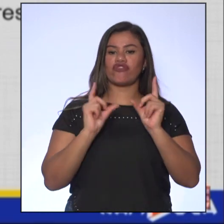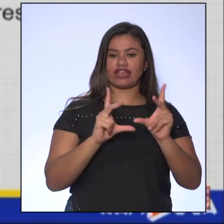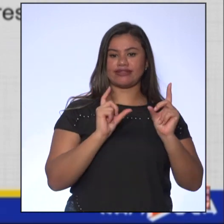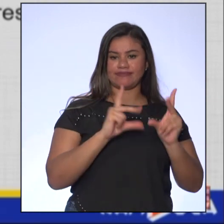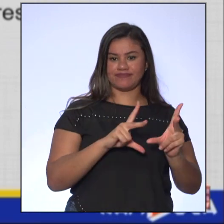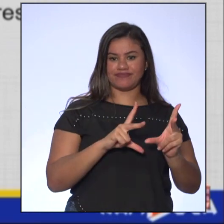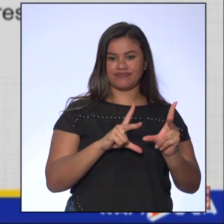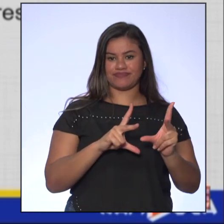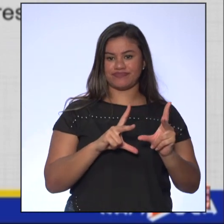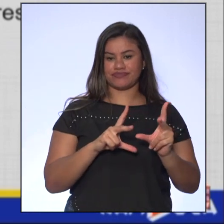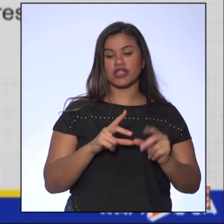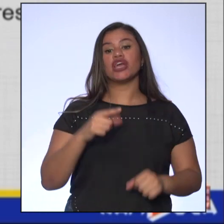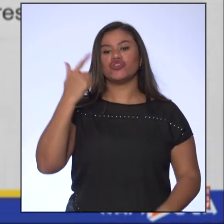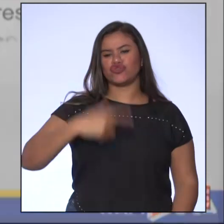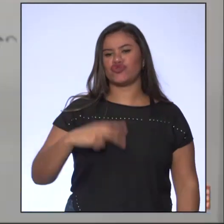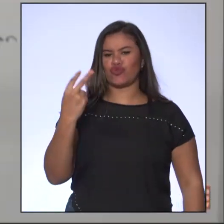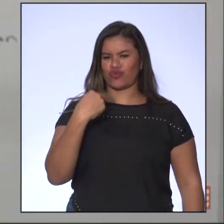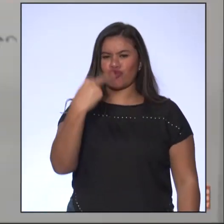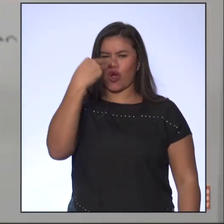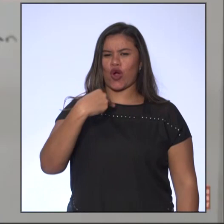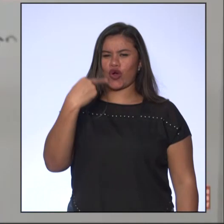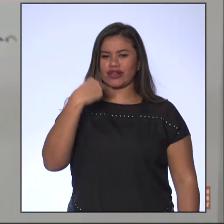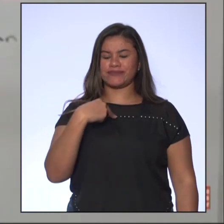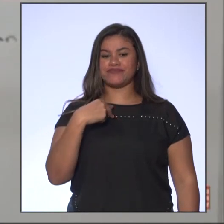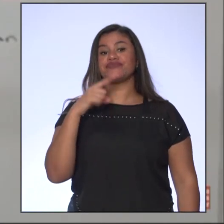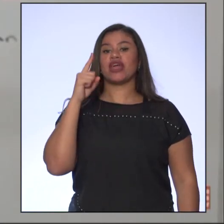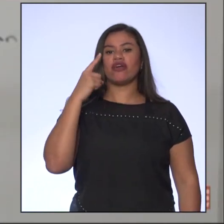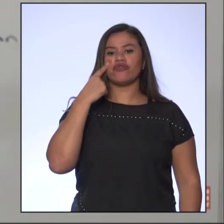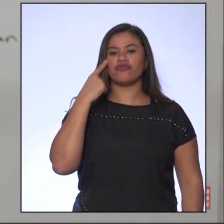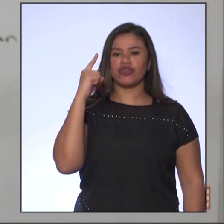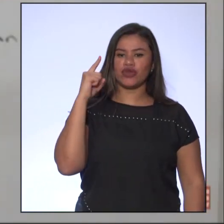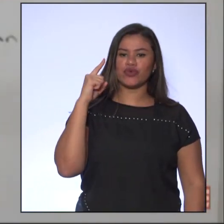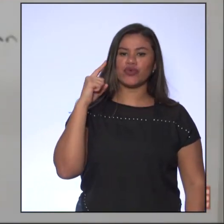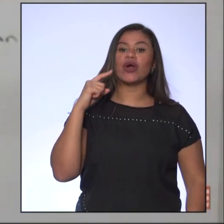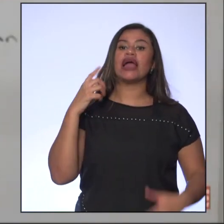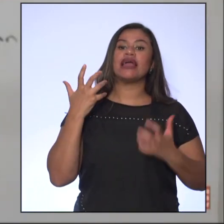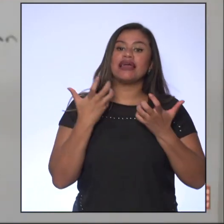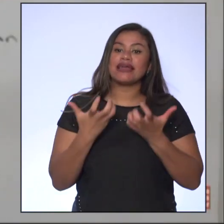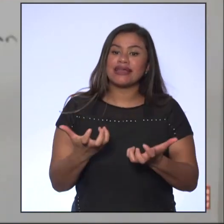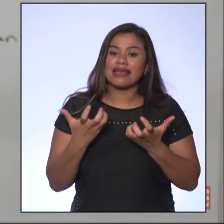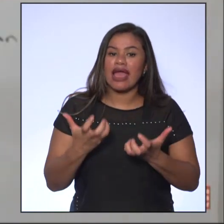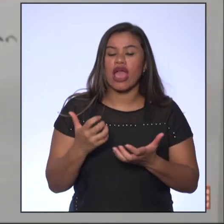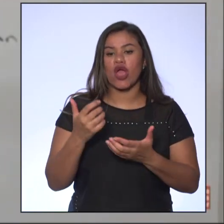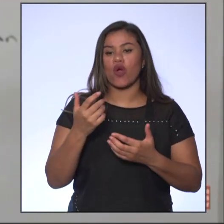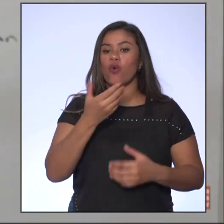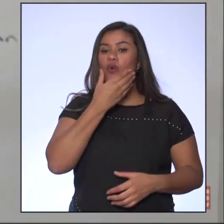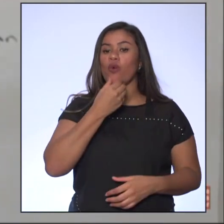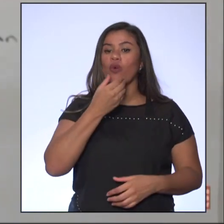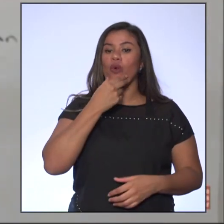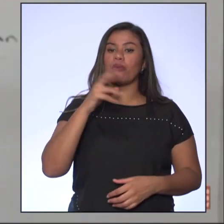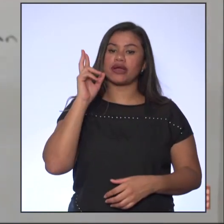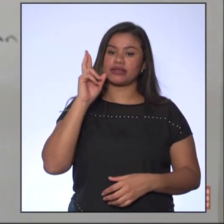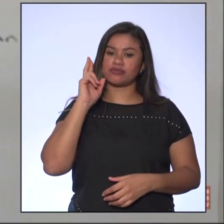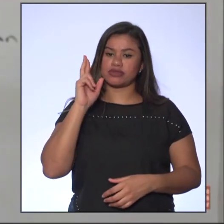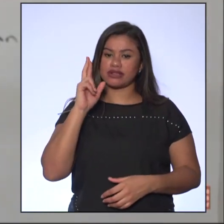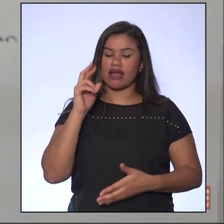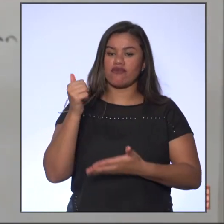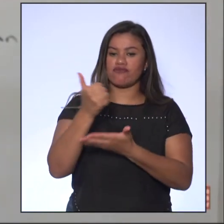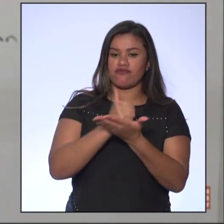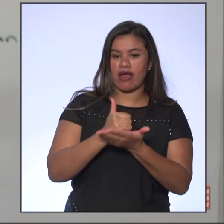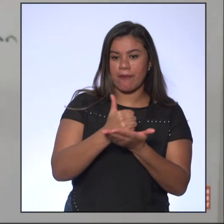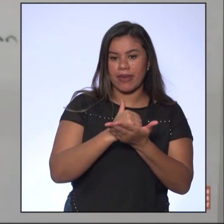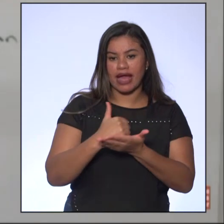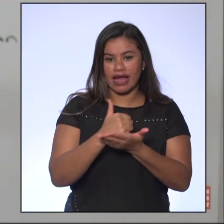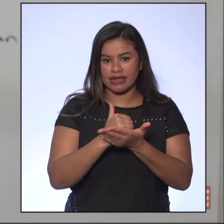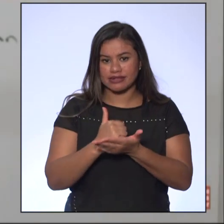mim aqui de novo. Ele quer saber lá qual é o mês, ó, o dono da farmácia resolveu colocar à vista do público. Tem